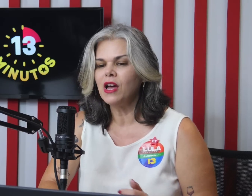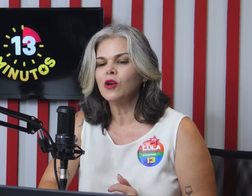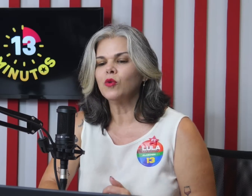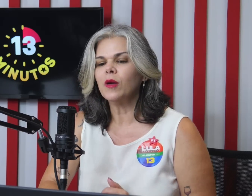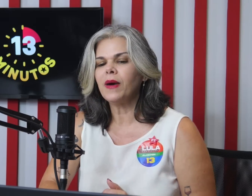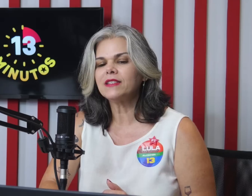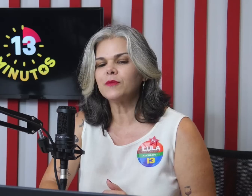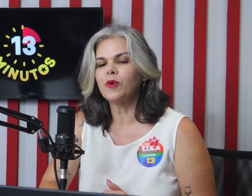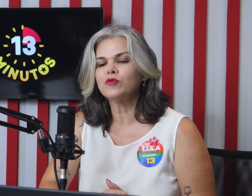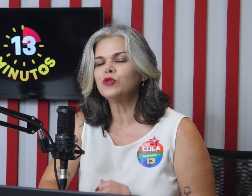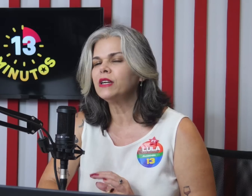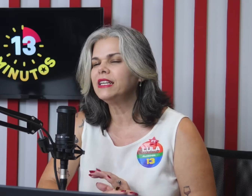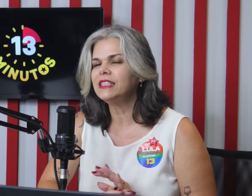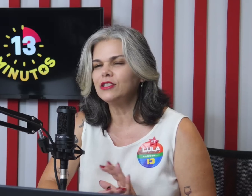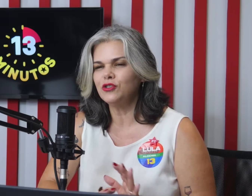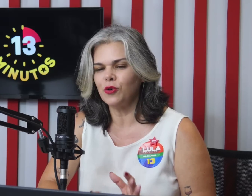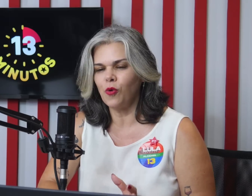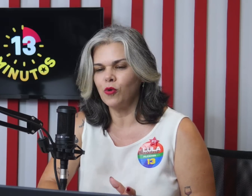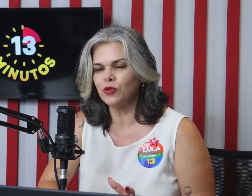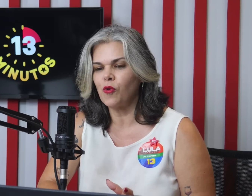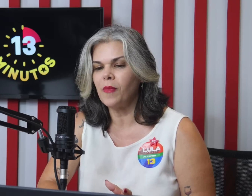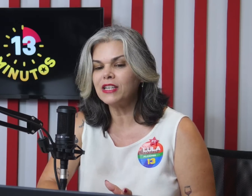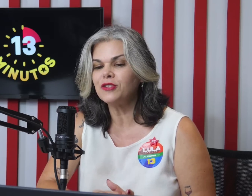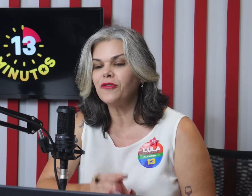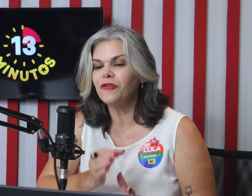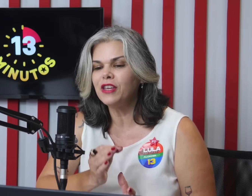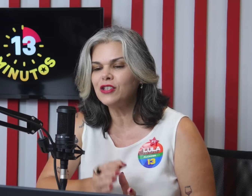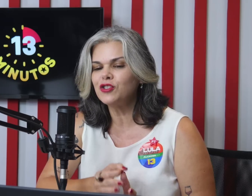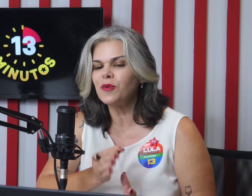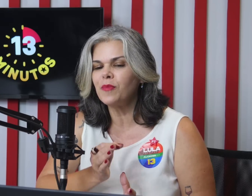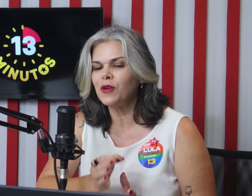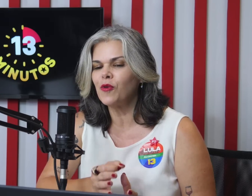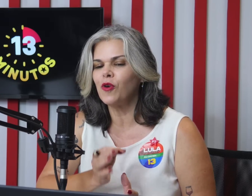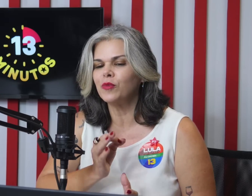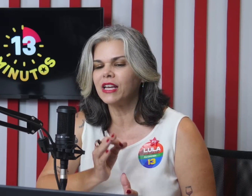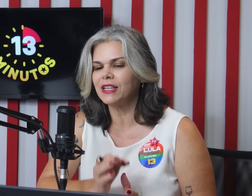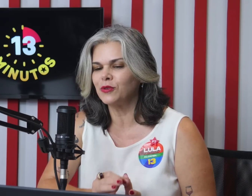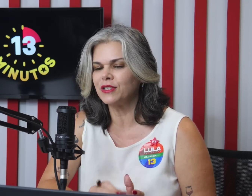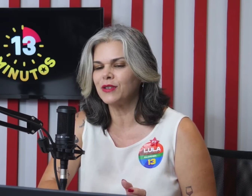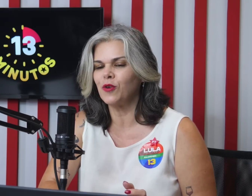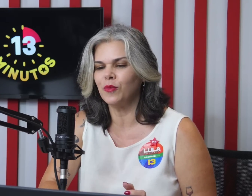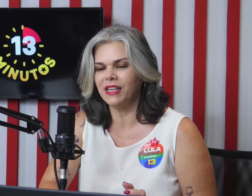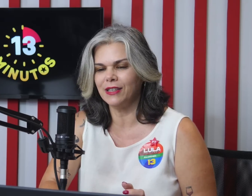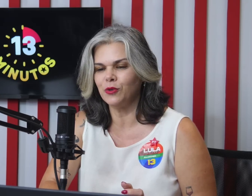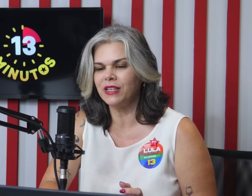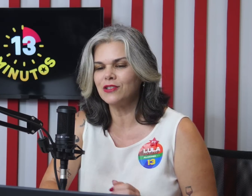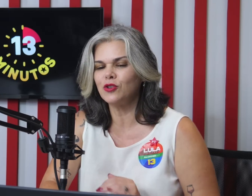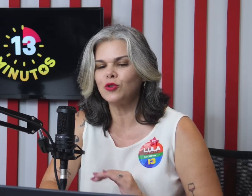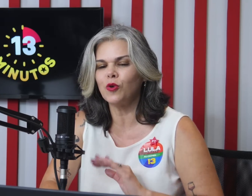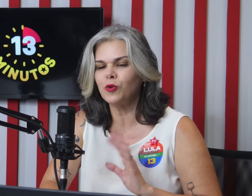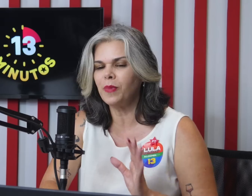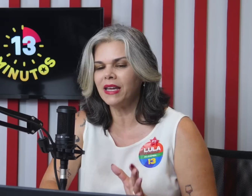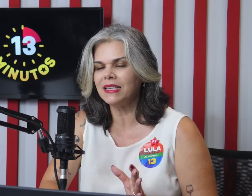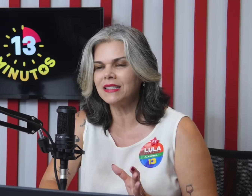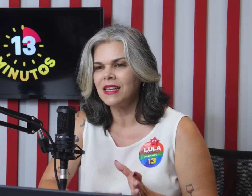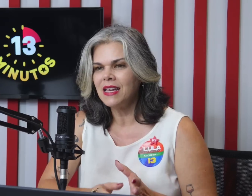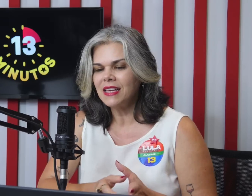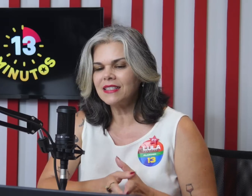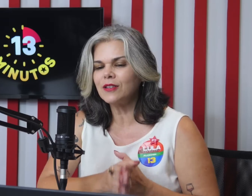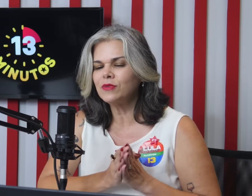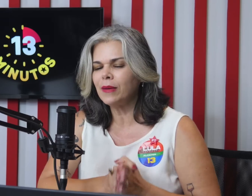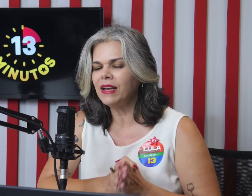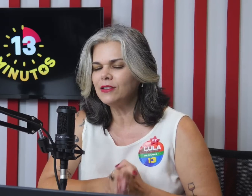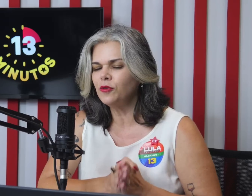turno Lula participou de um grande encontro com mais de 20 mil comunicadores e comunicadoras de todo o país